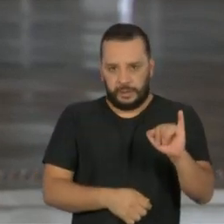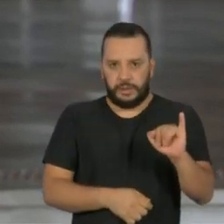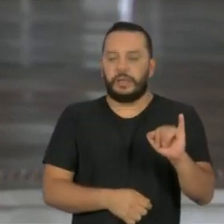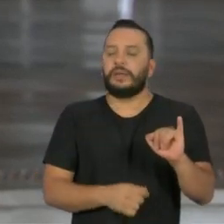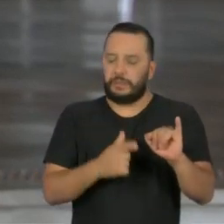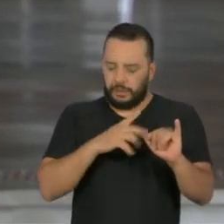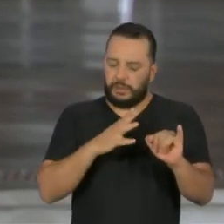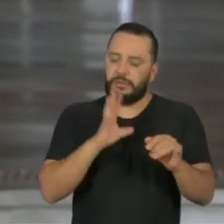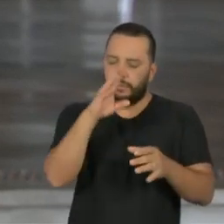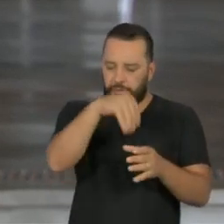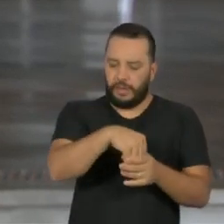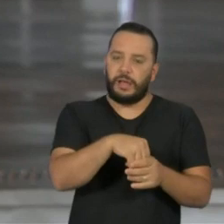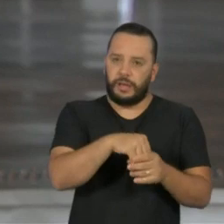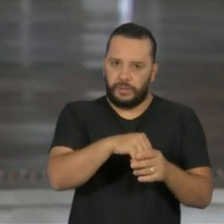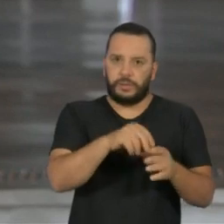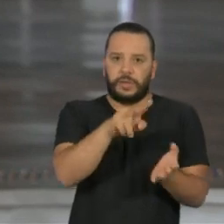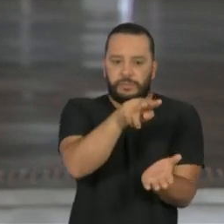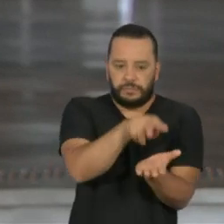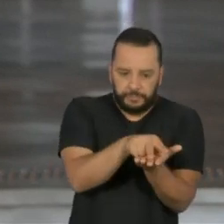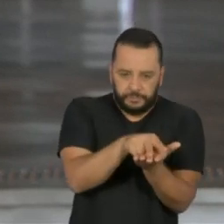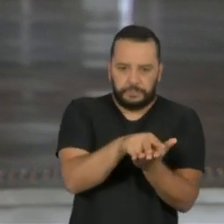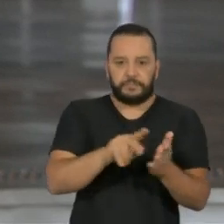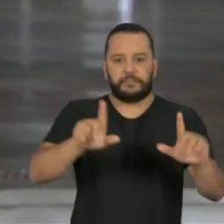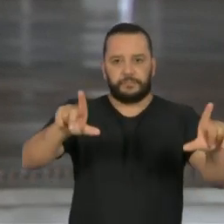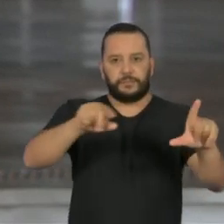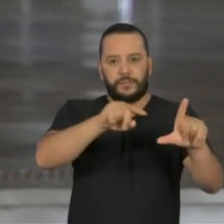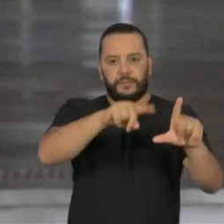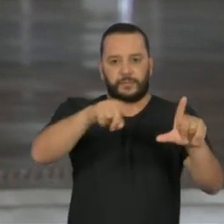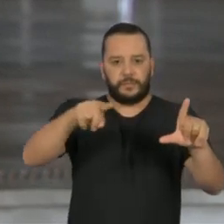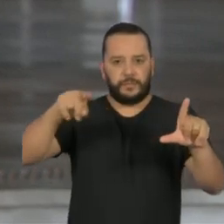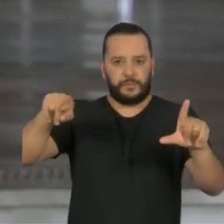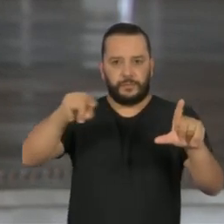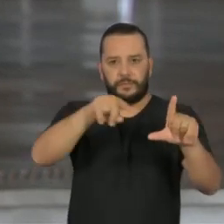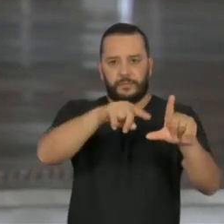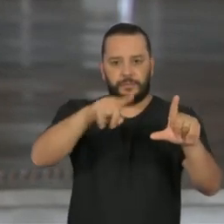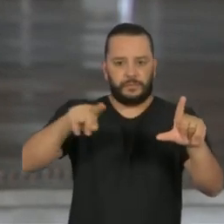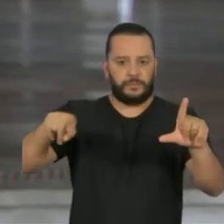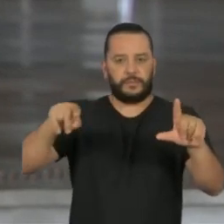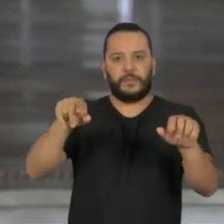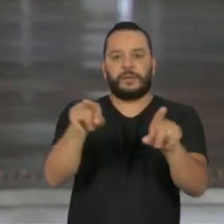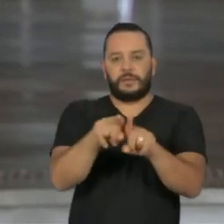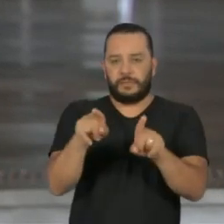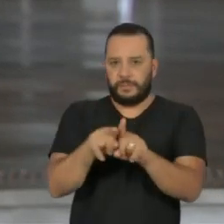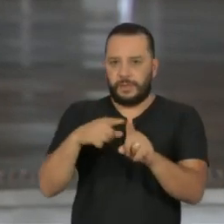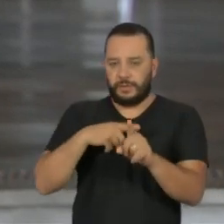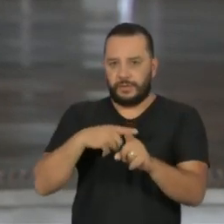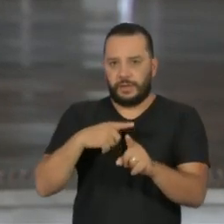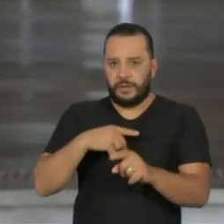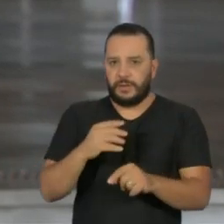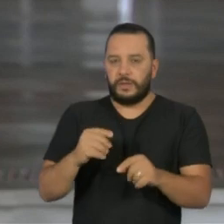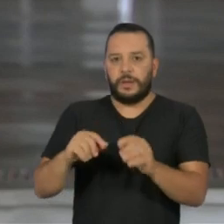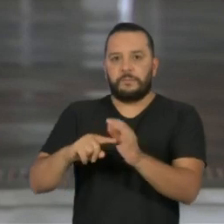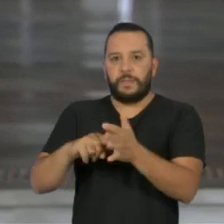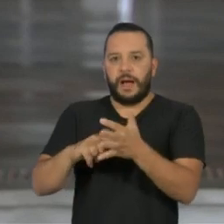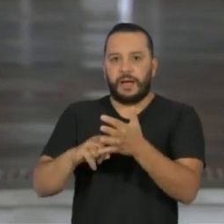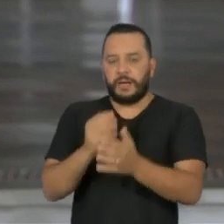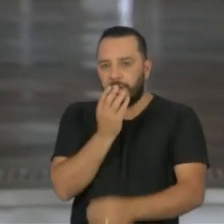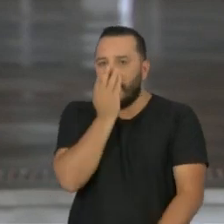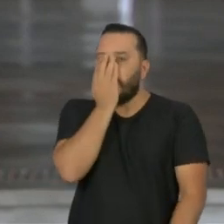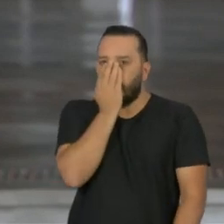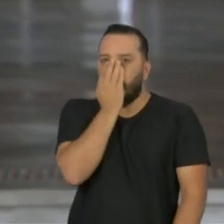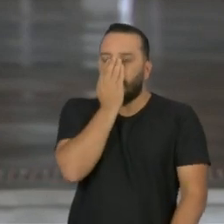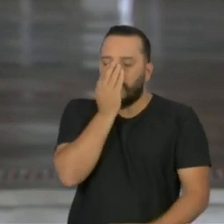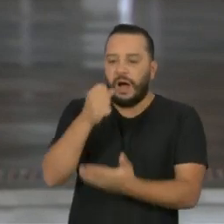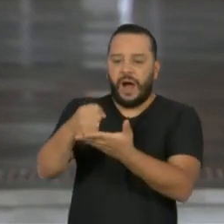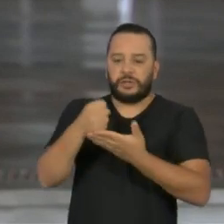do leito propriamente dito, do monitor e do aparelho o respirador para